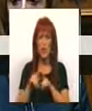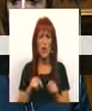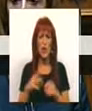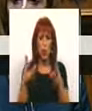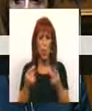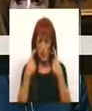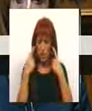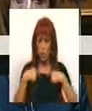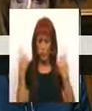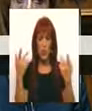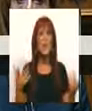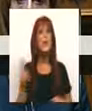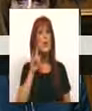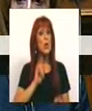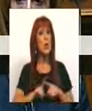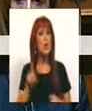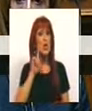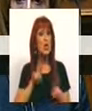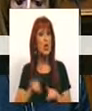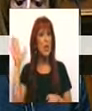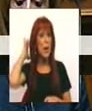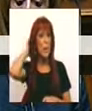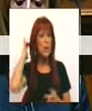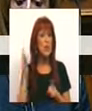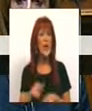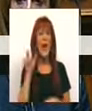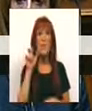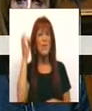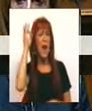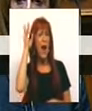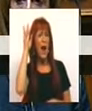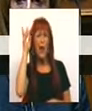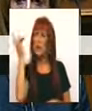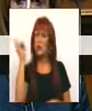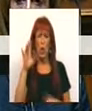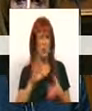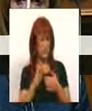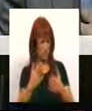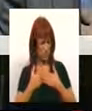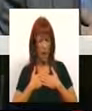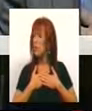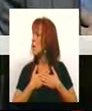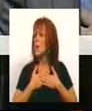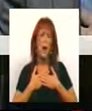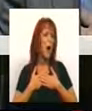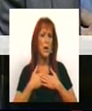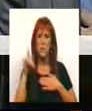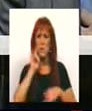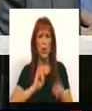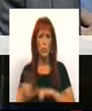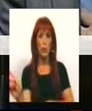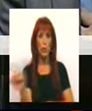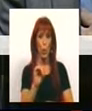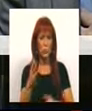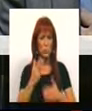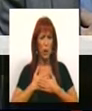contas públicas senhora deputada joana mortágua é palavra que o bloco não na escola de todos os senhores e tainã